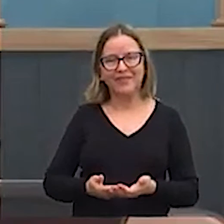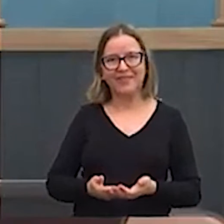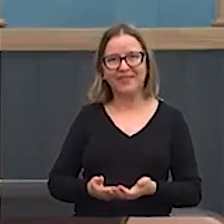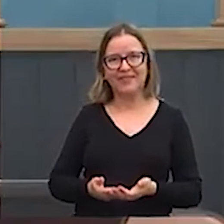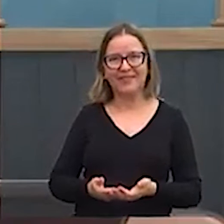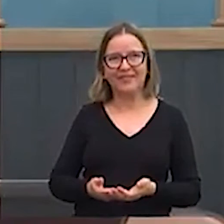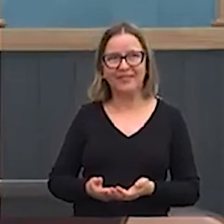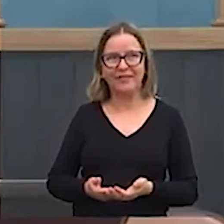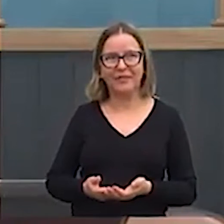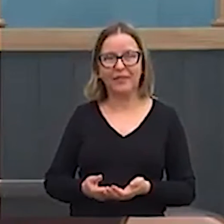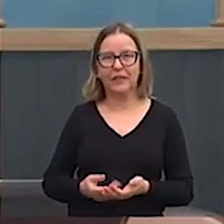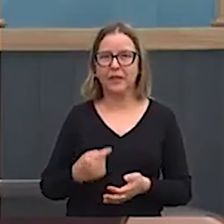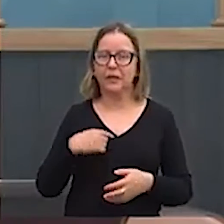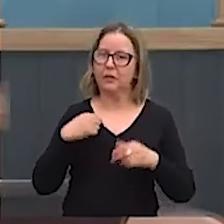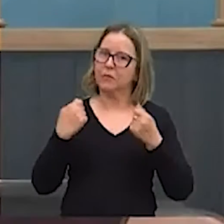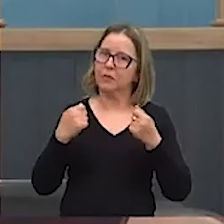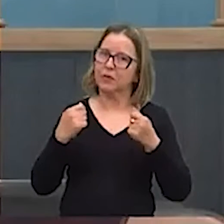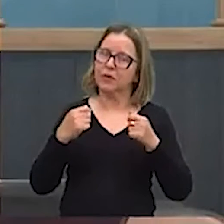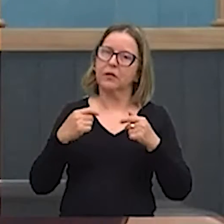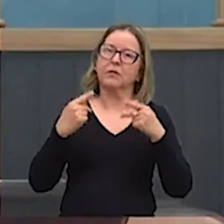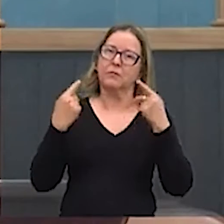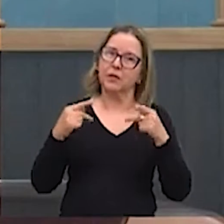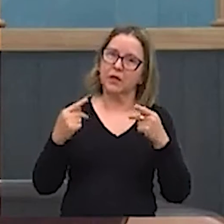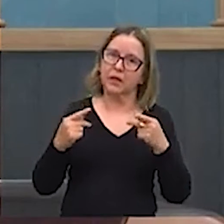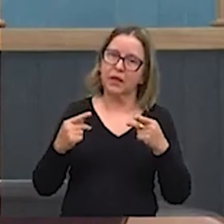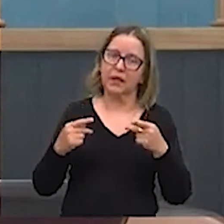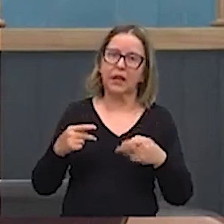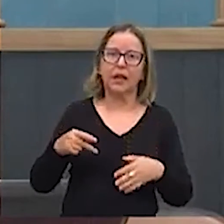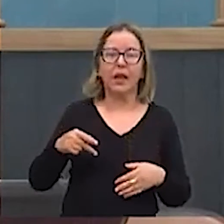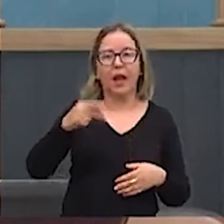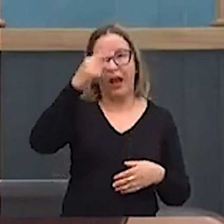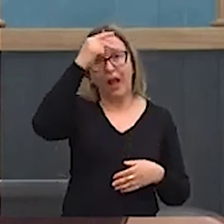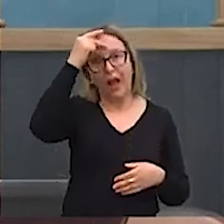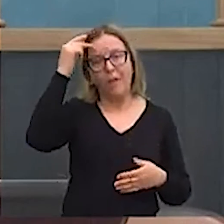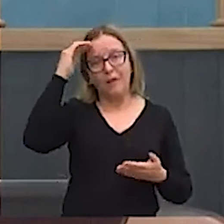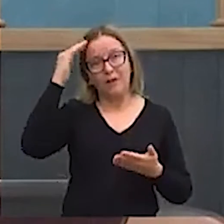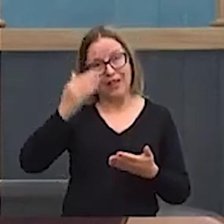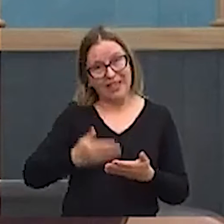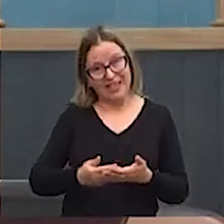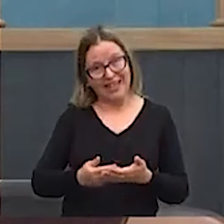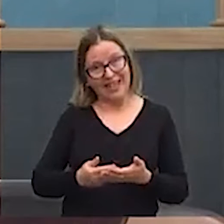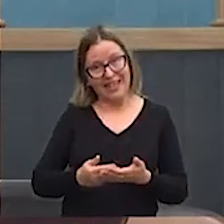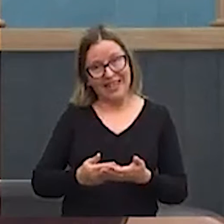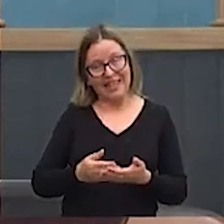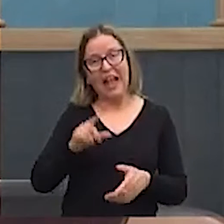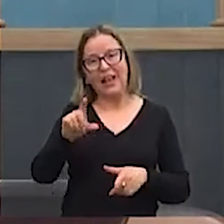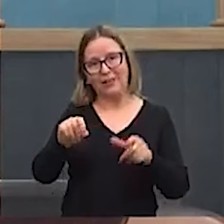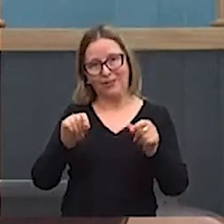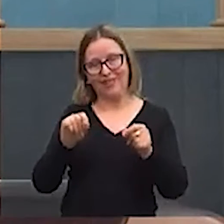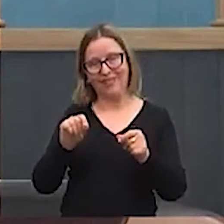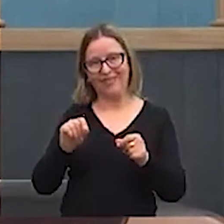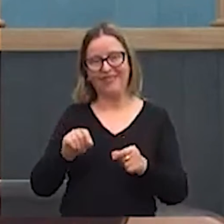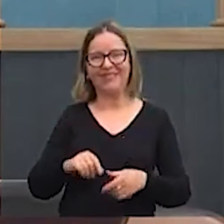Eu tenho que pregar. Quem crê? Esse é o eleito.